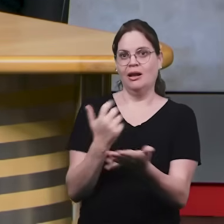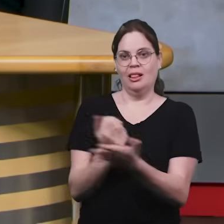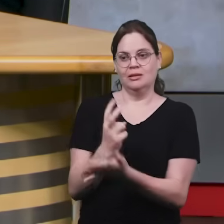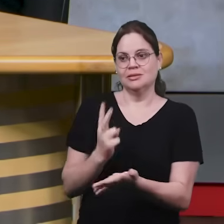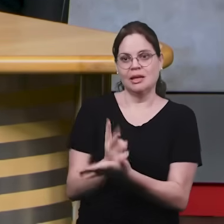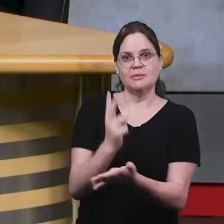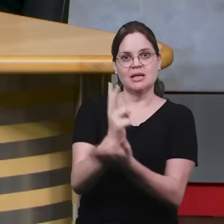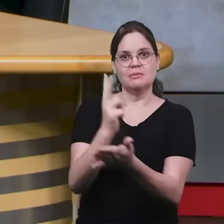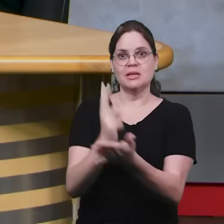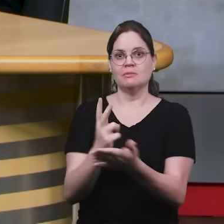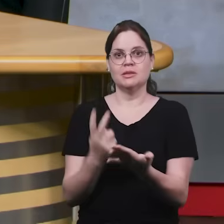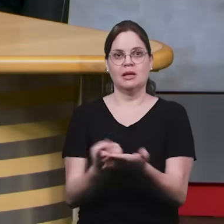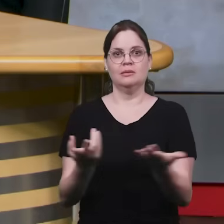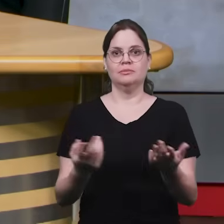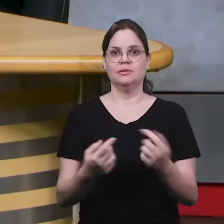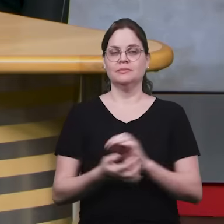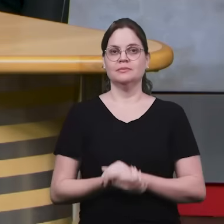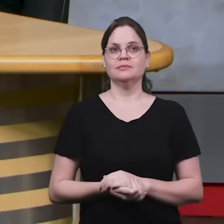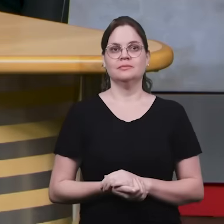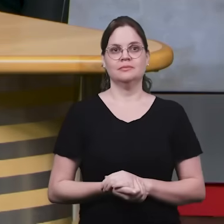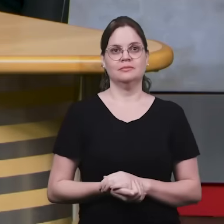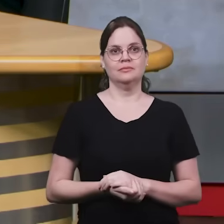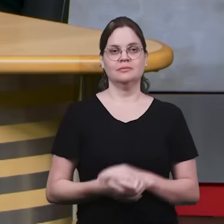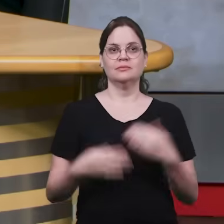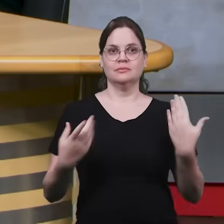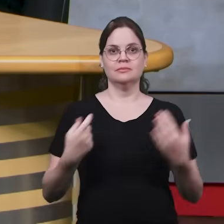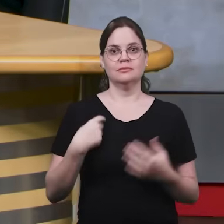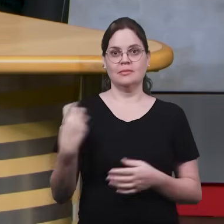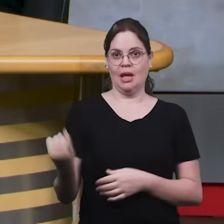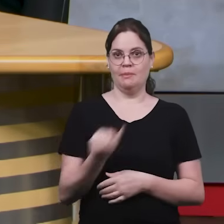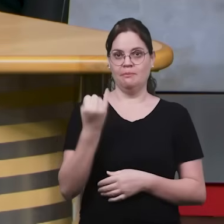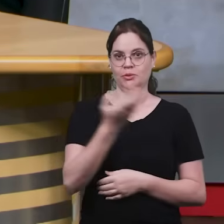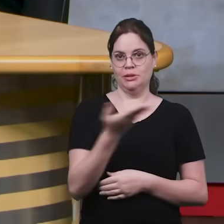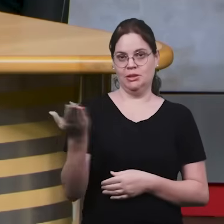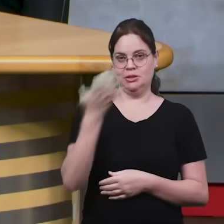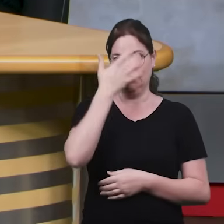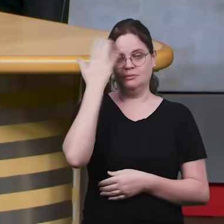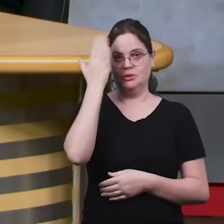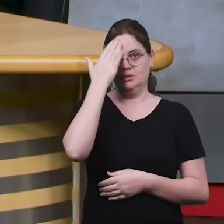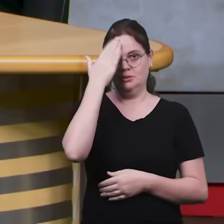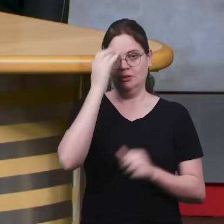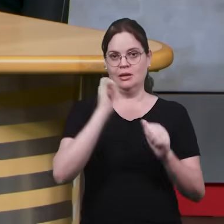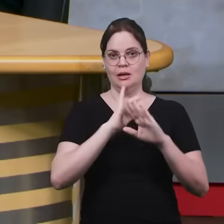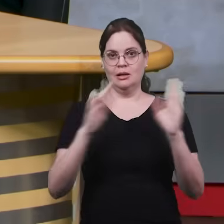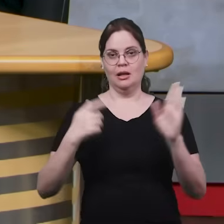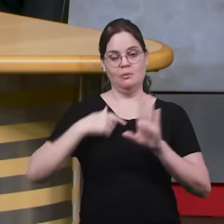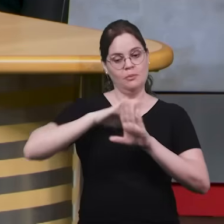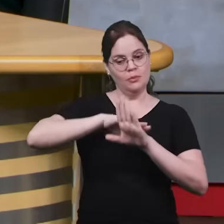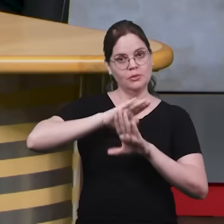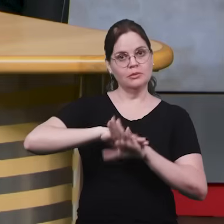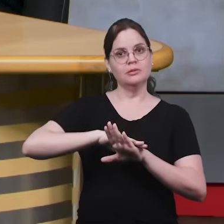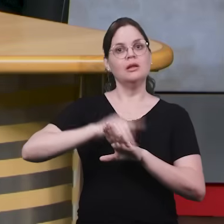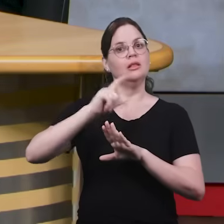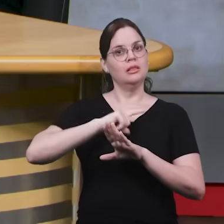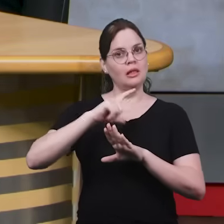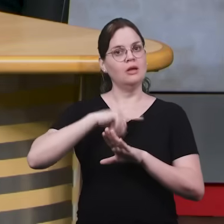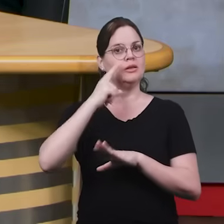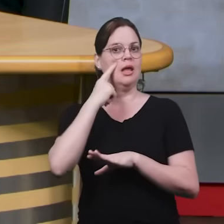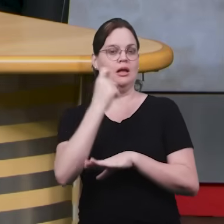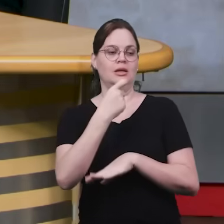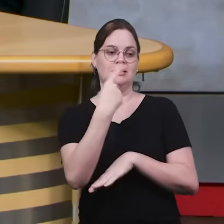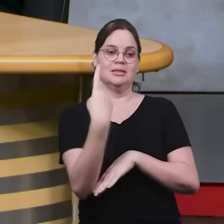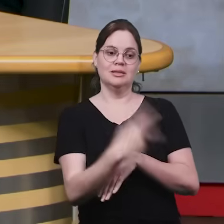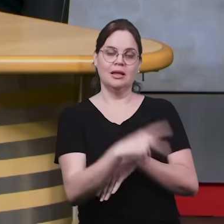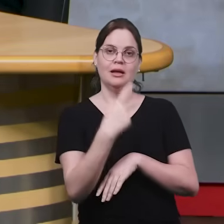toda uma... é isso que é importante que todos saibam. Há uma intenção por trás.